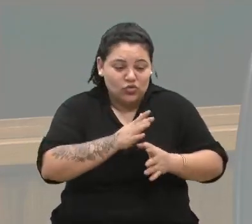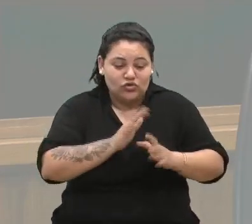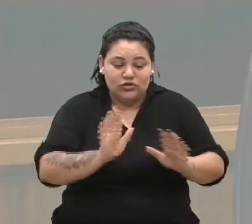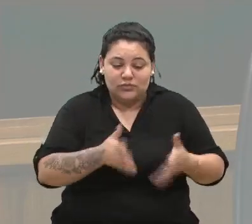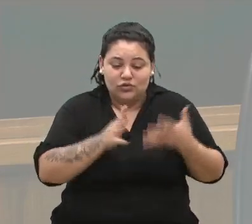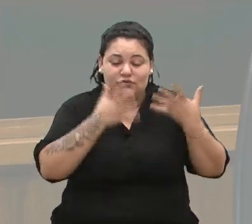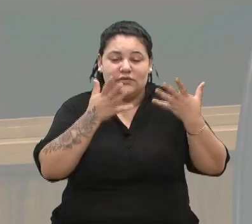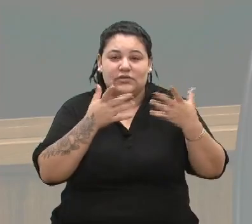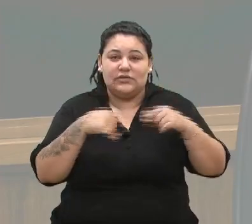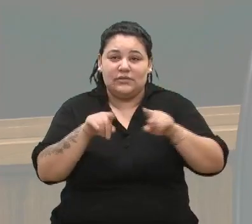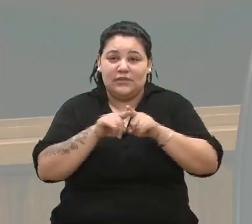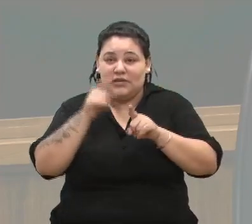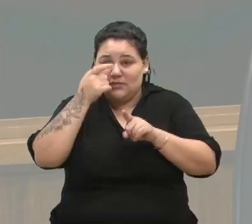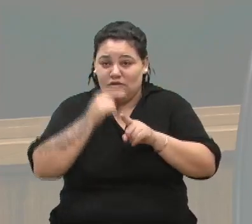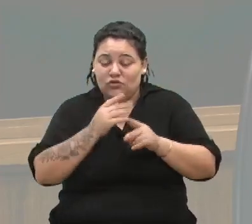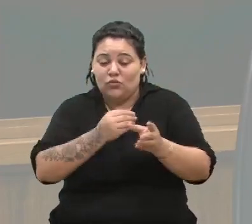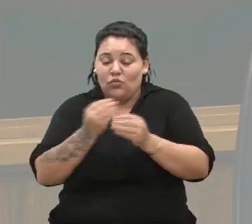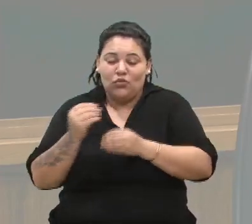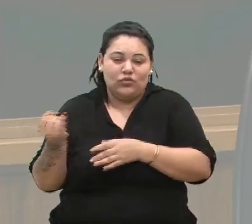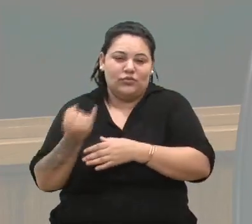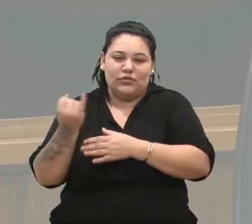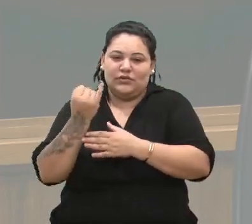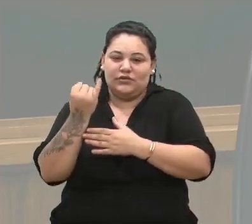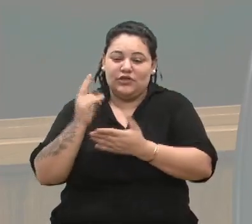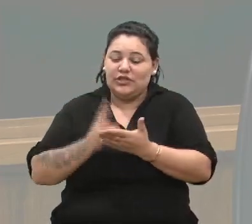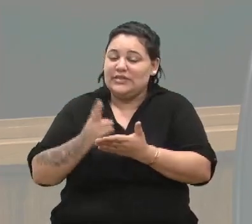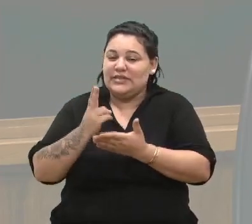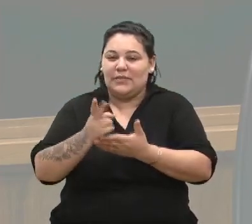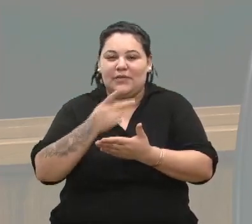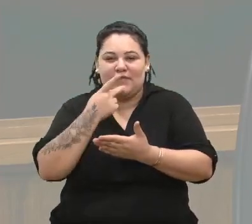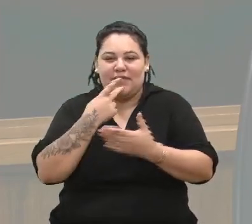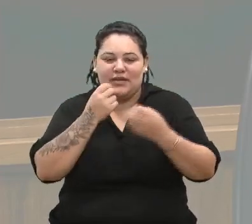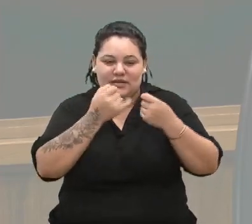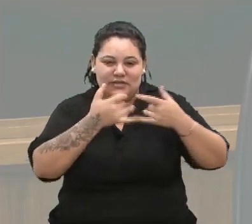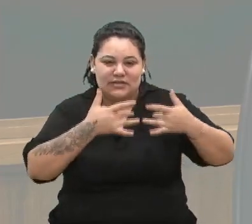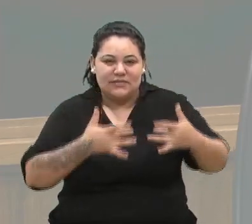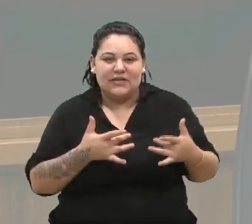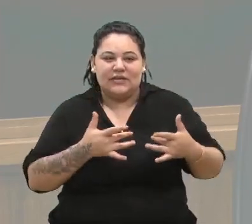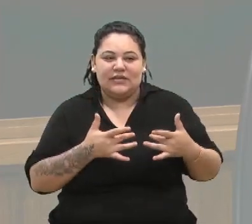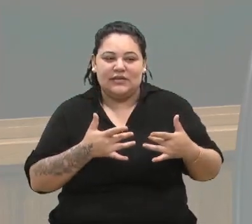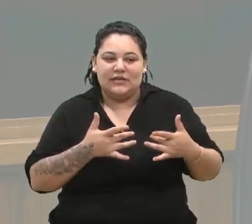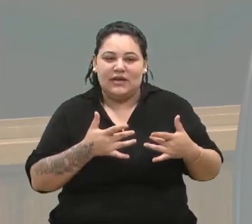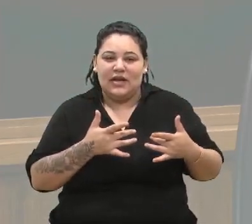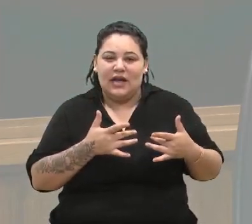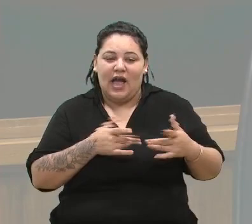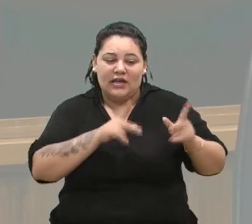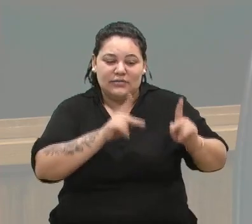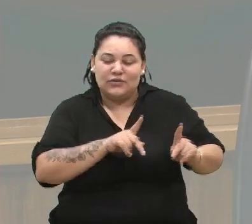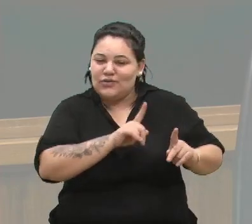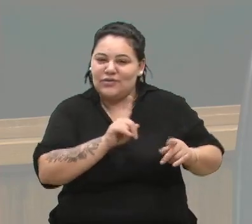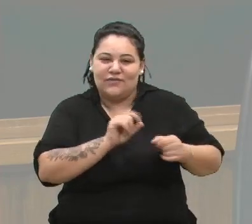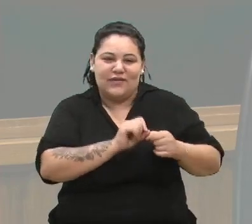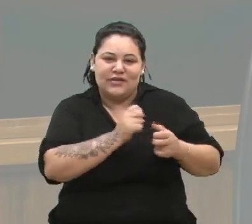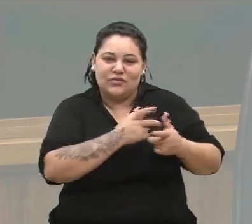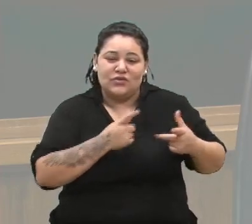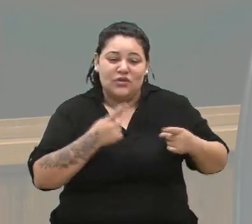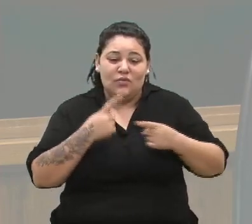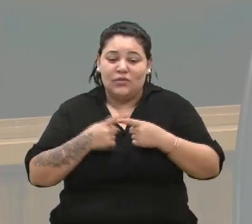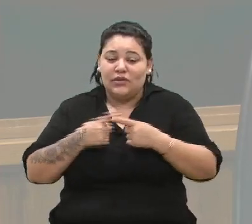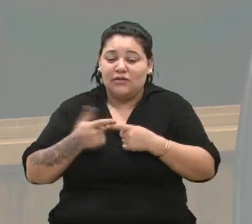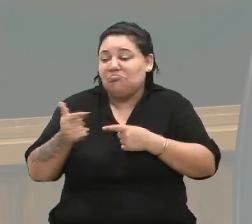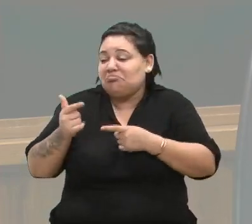é muito importante. Sempre a gente fala que as pessoas muitas vezes não fazem as coisas por falta até